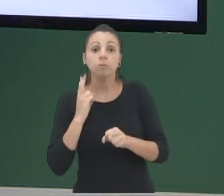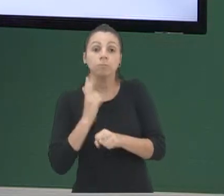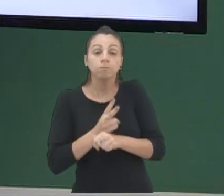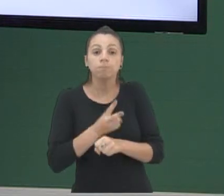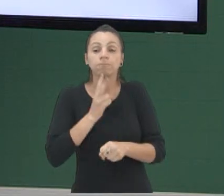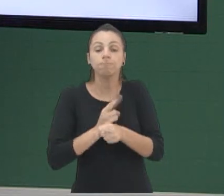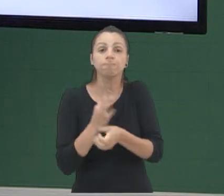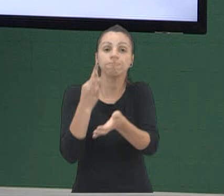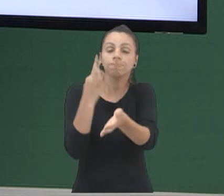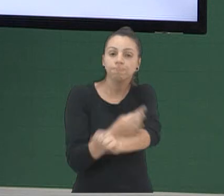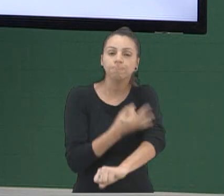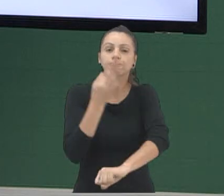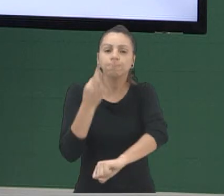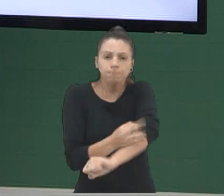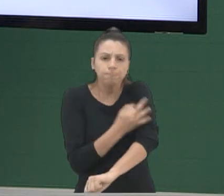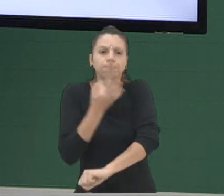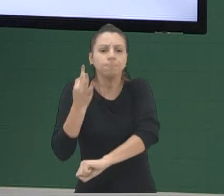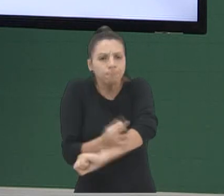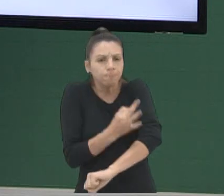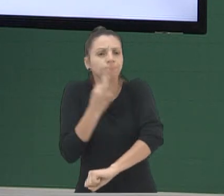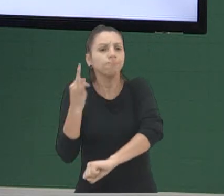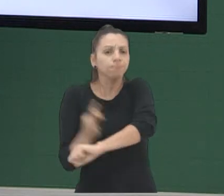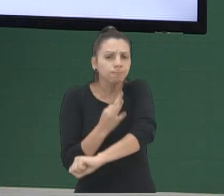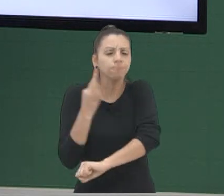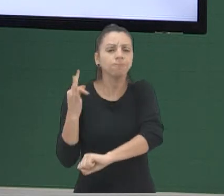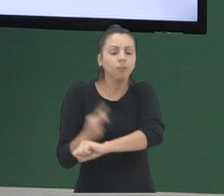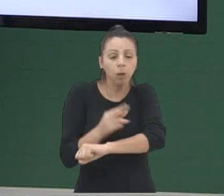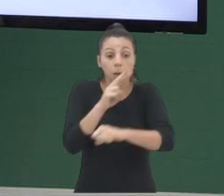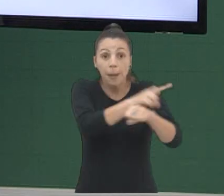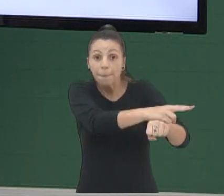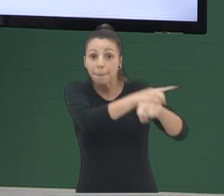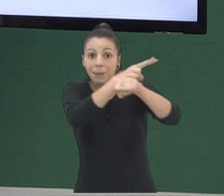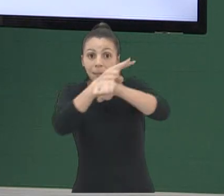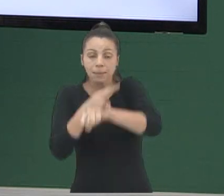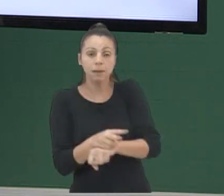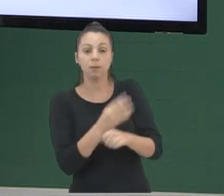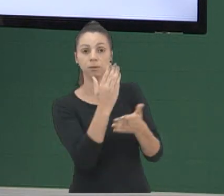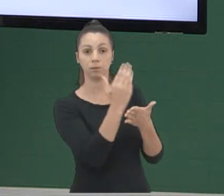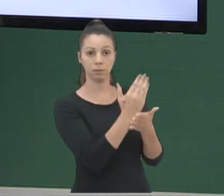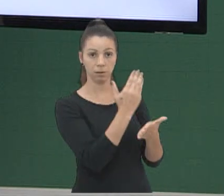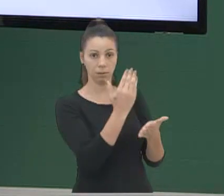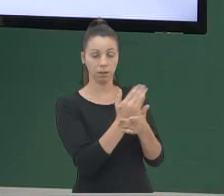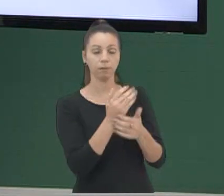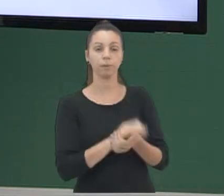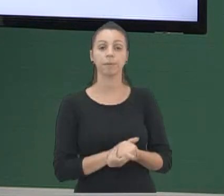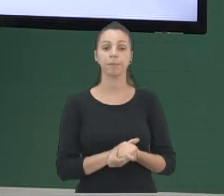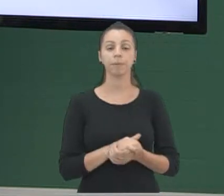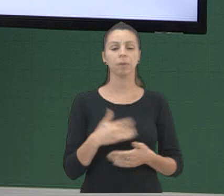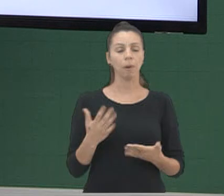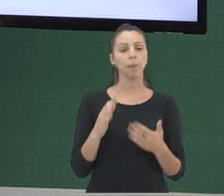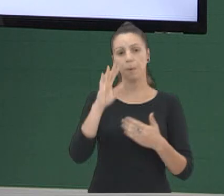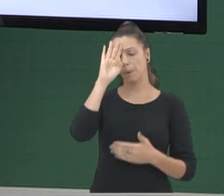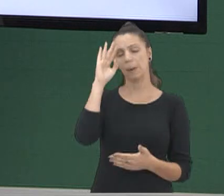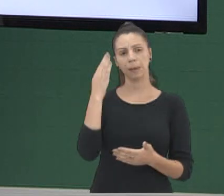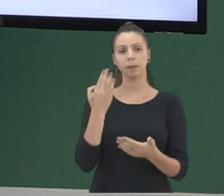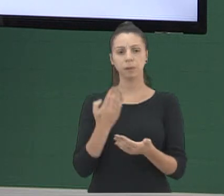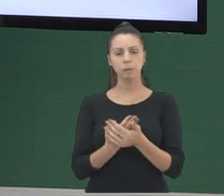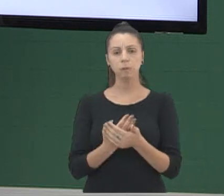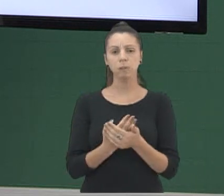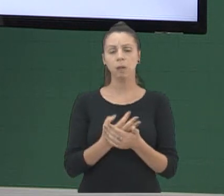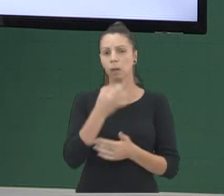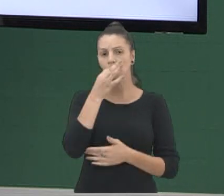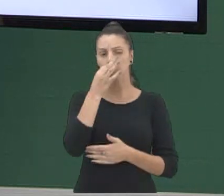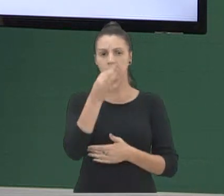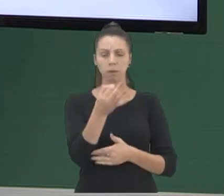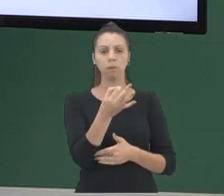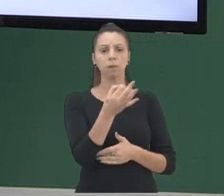todos os dias, ela persistia indo lá emprestar o livro, né? Então, nesse sentido, eu acredito que esse conceito de